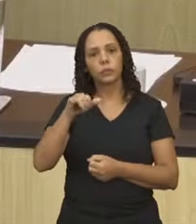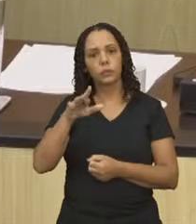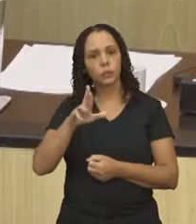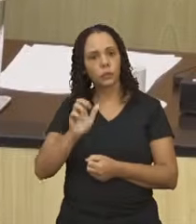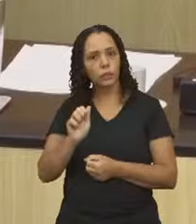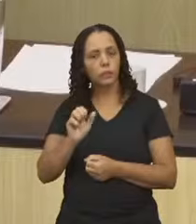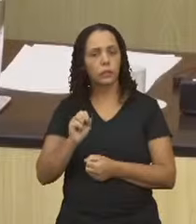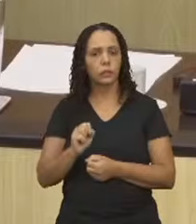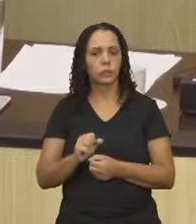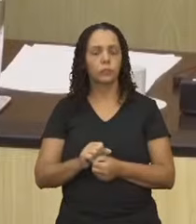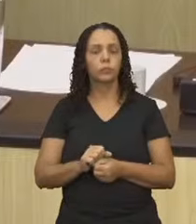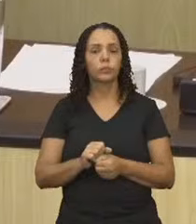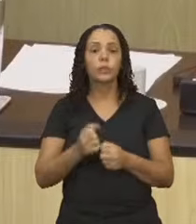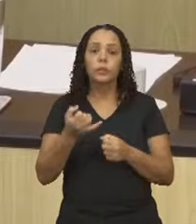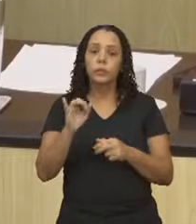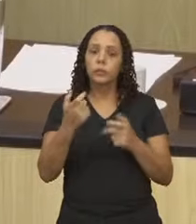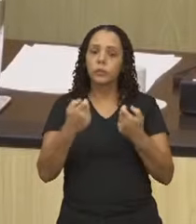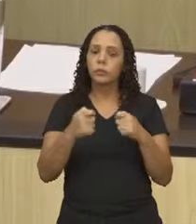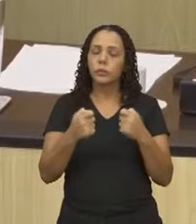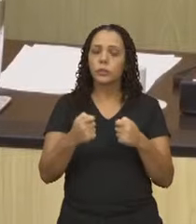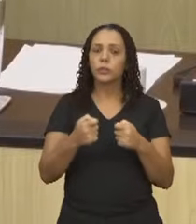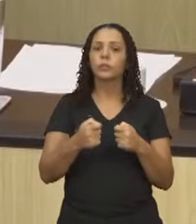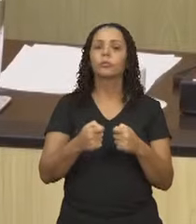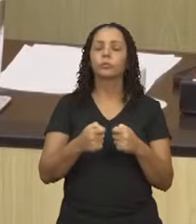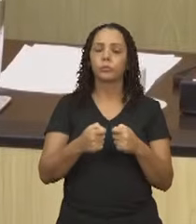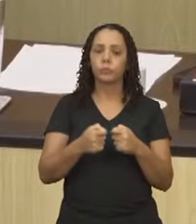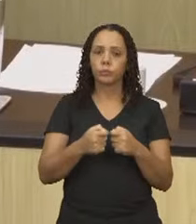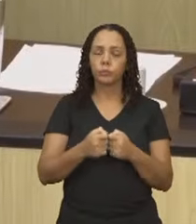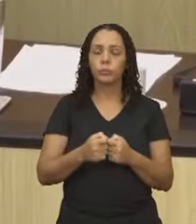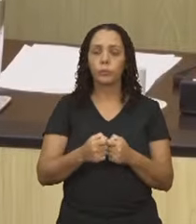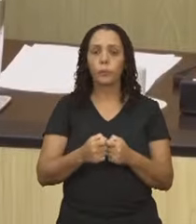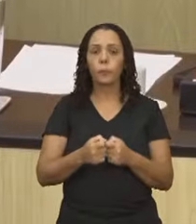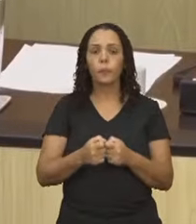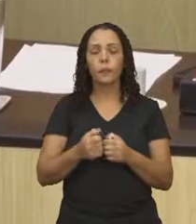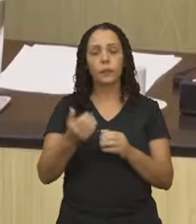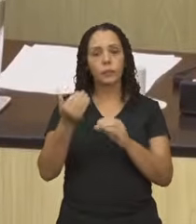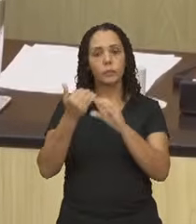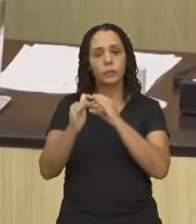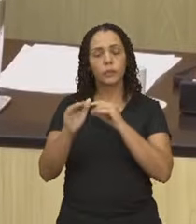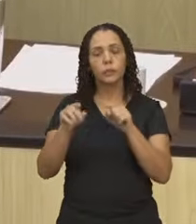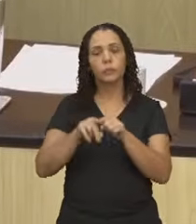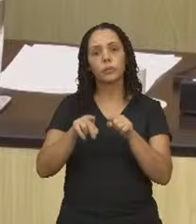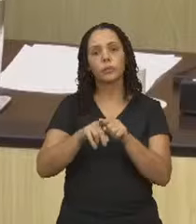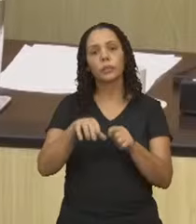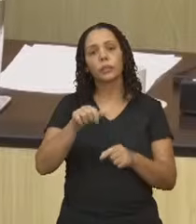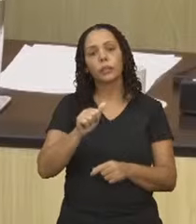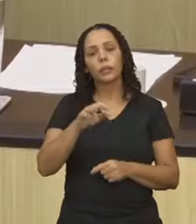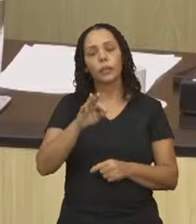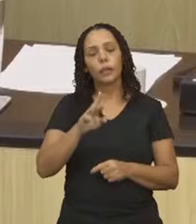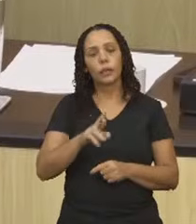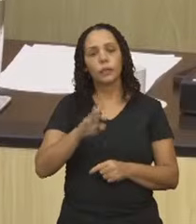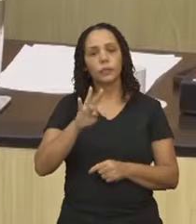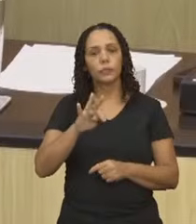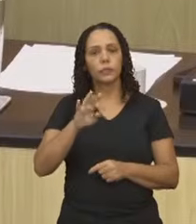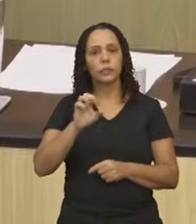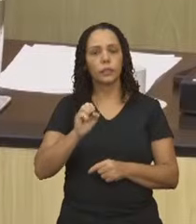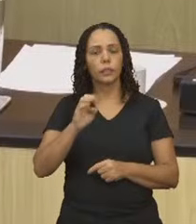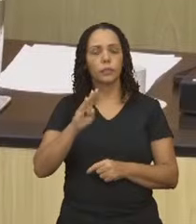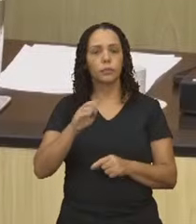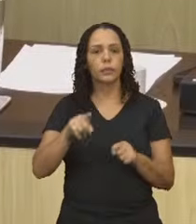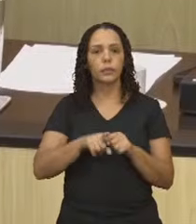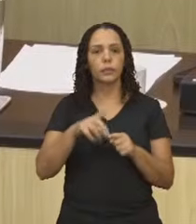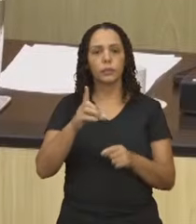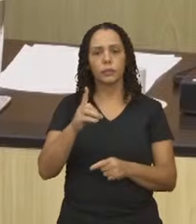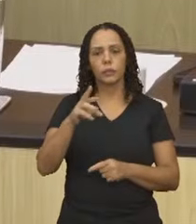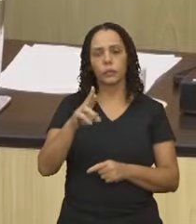providências. Caso necessário, encaminharemos o presente pleito também à Artesp e ao DR São Paulo, para